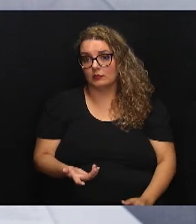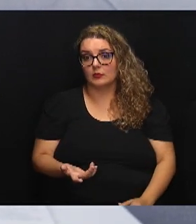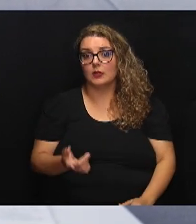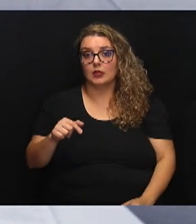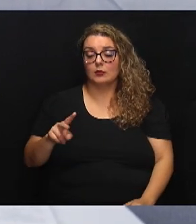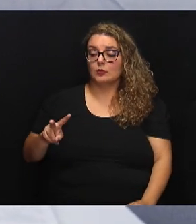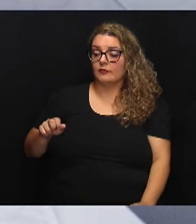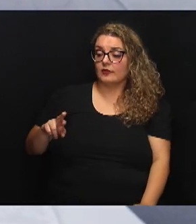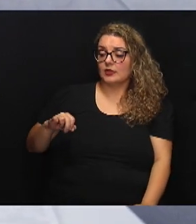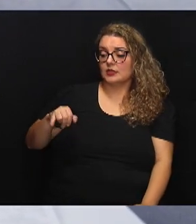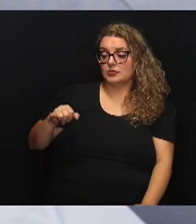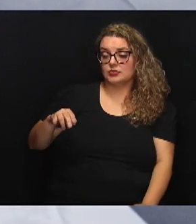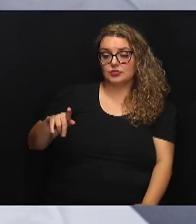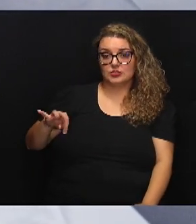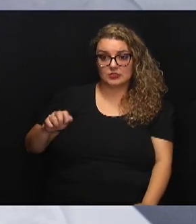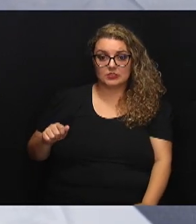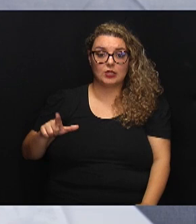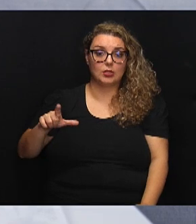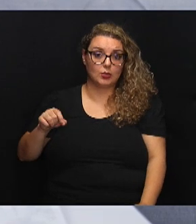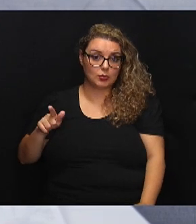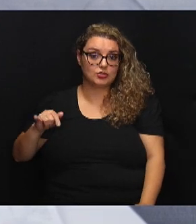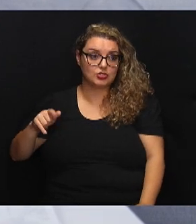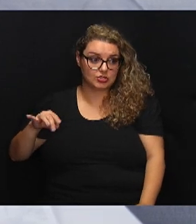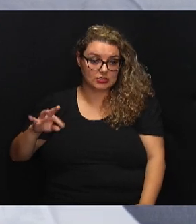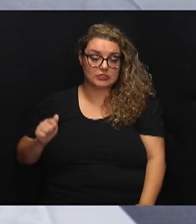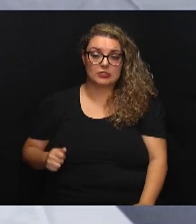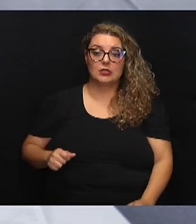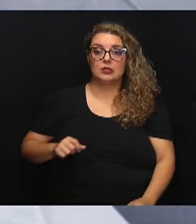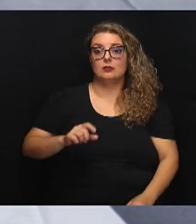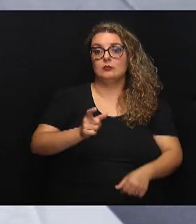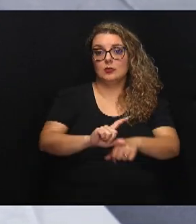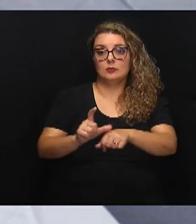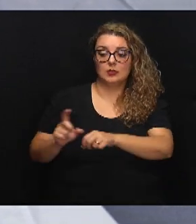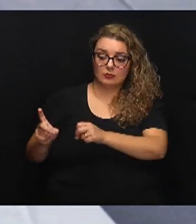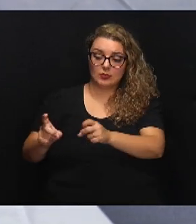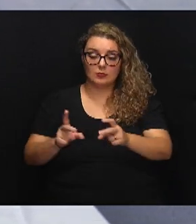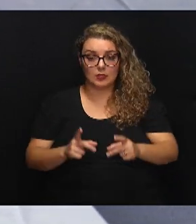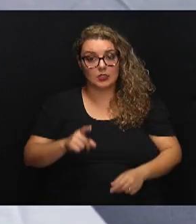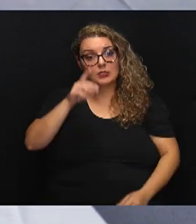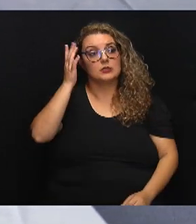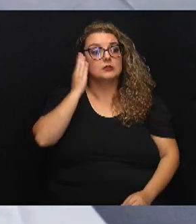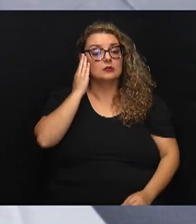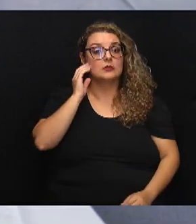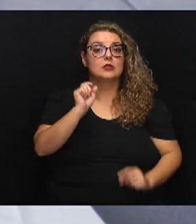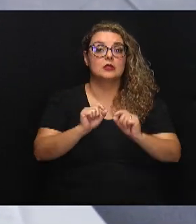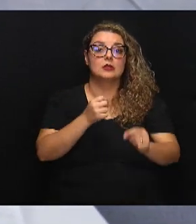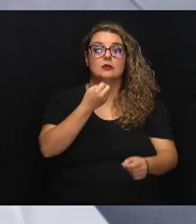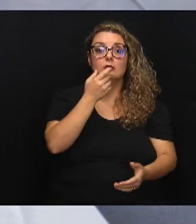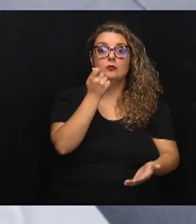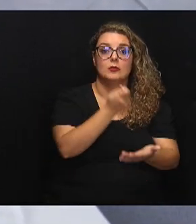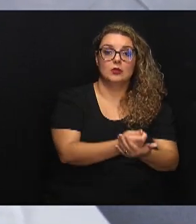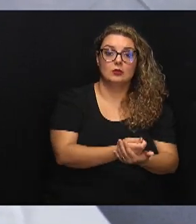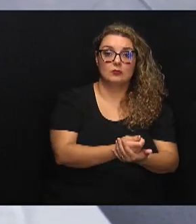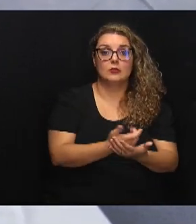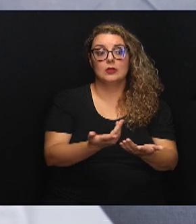varejistas, lojistas, pessoal do comércio e para quem vende, por um lado se resguardar, saber quem são os bons pagadores, e por outro lado, quem